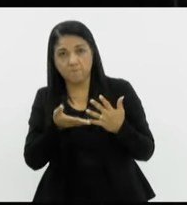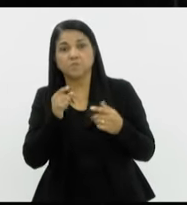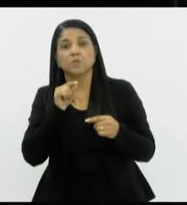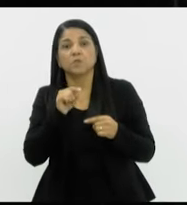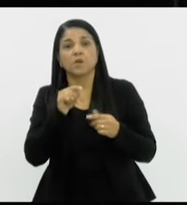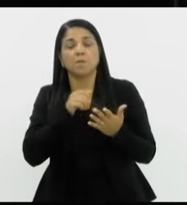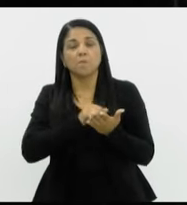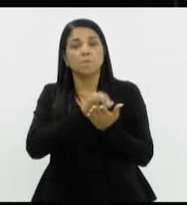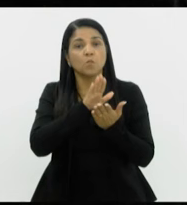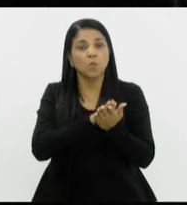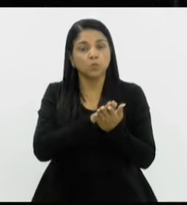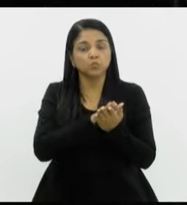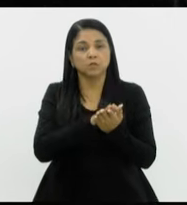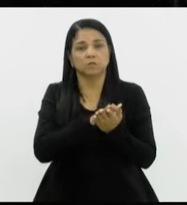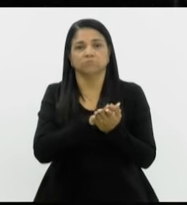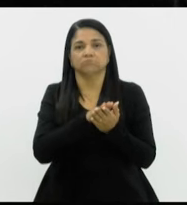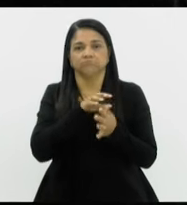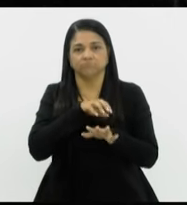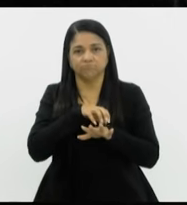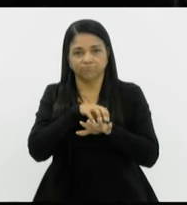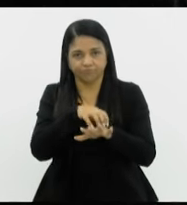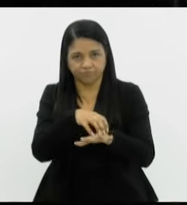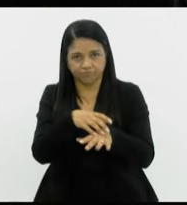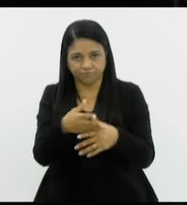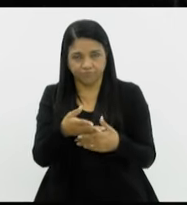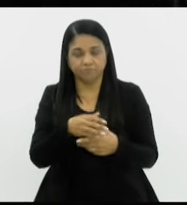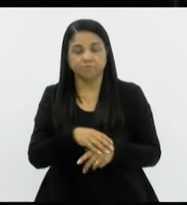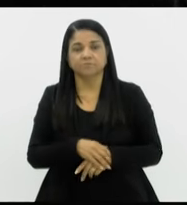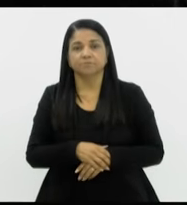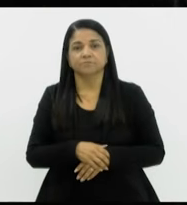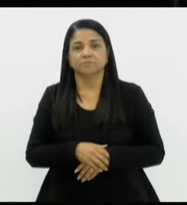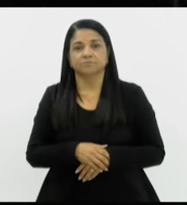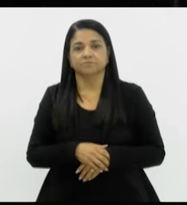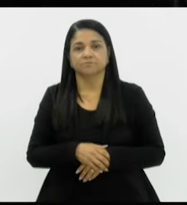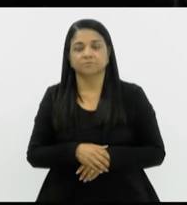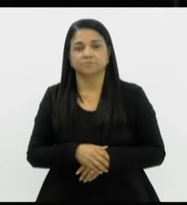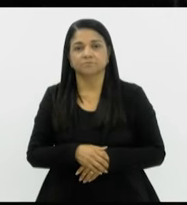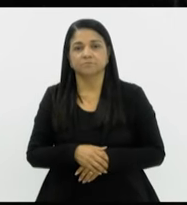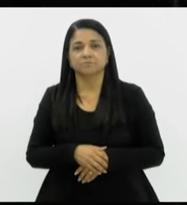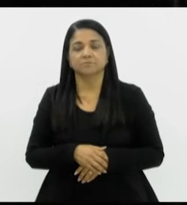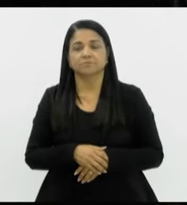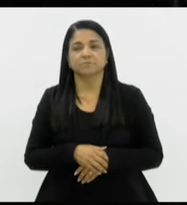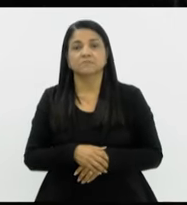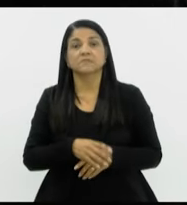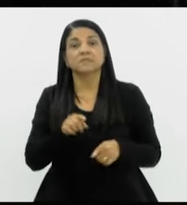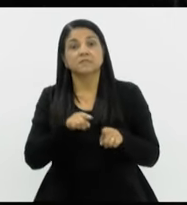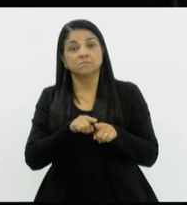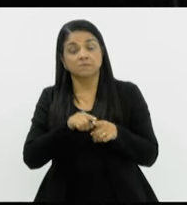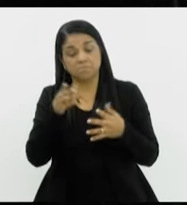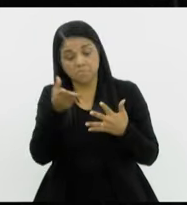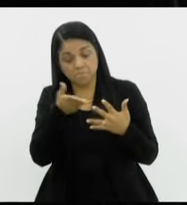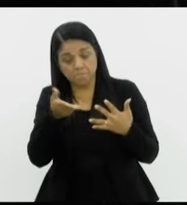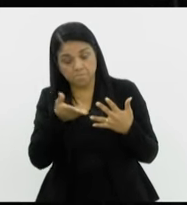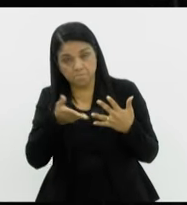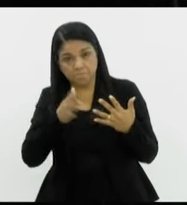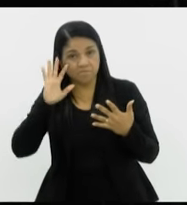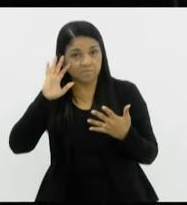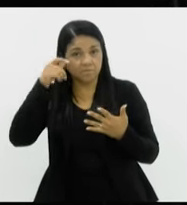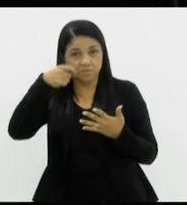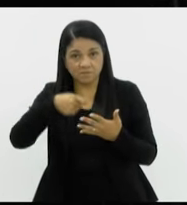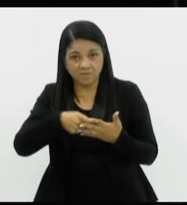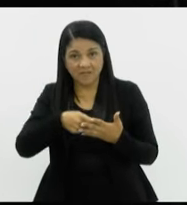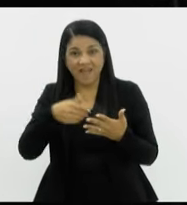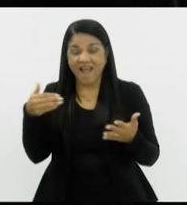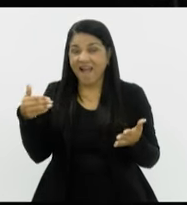as multas de trânsito, e definindo que esse parcelamento poderia ser em